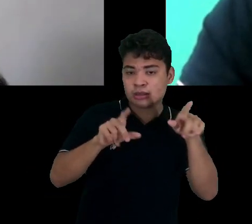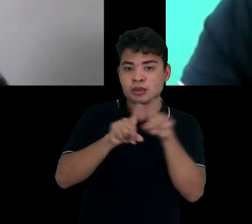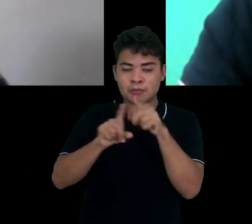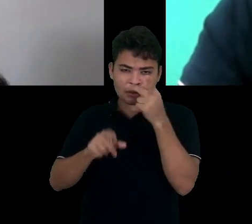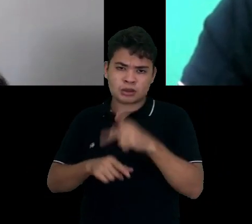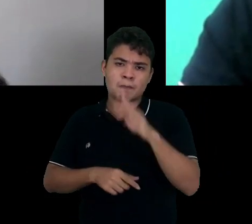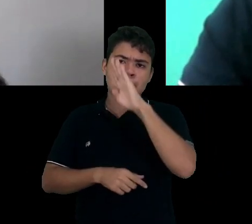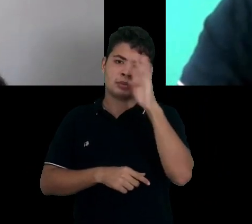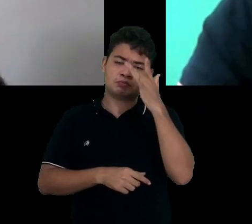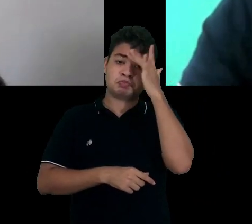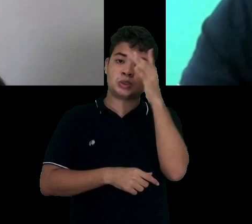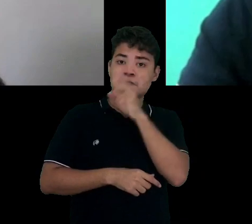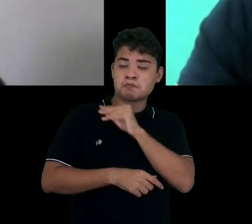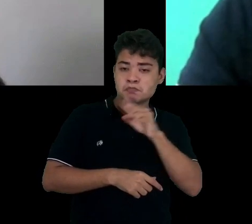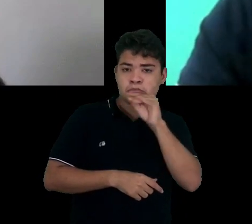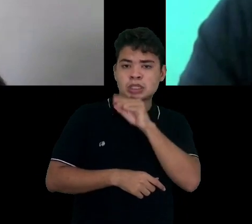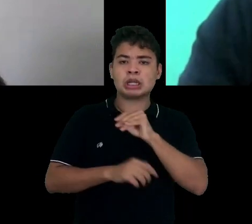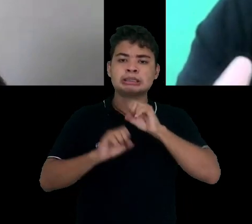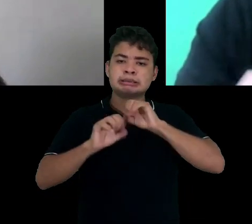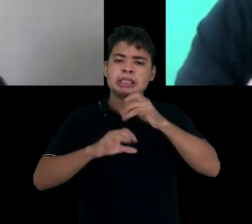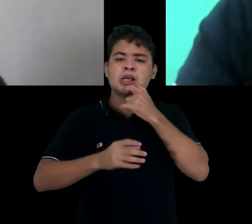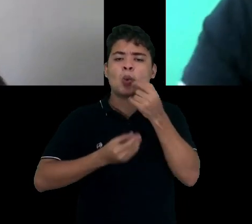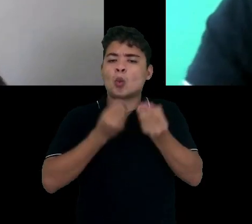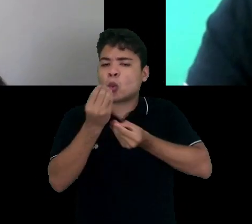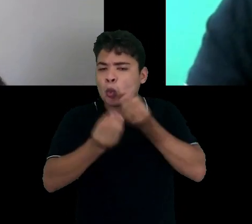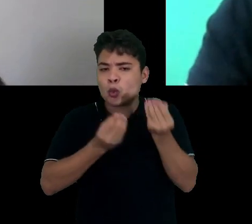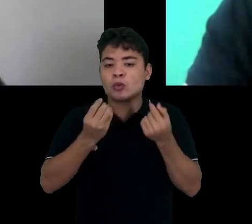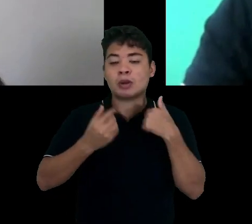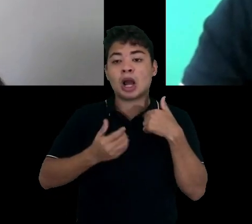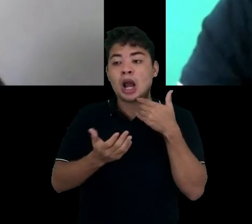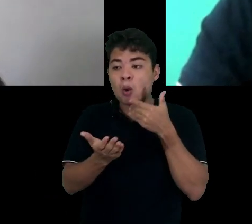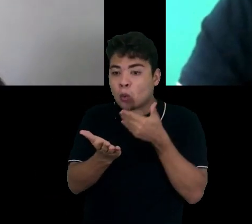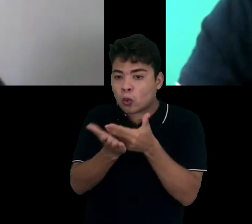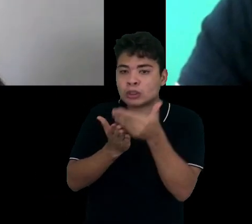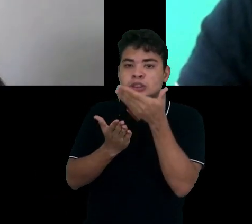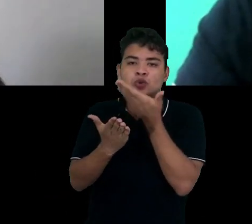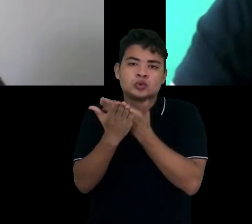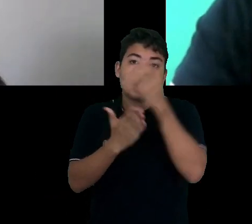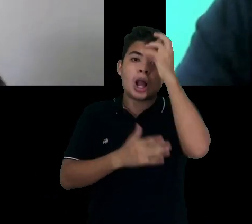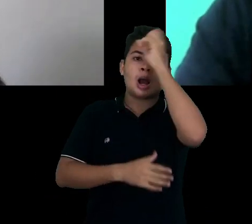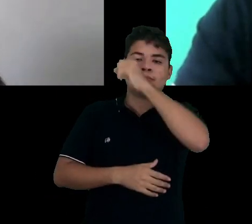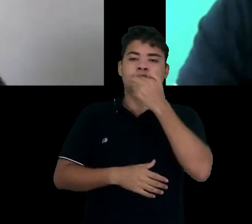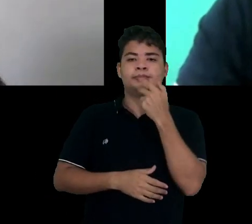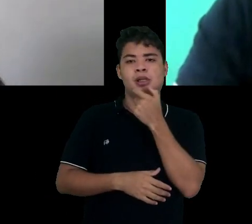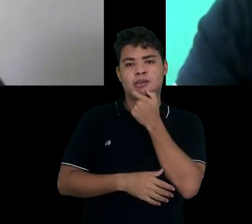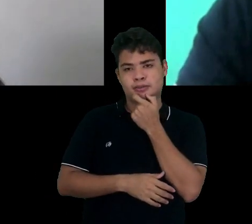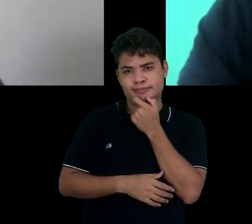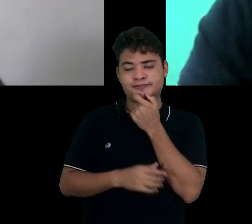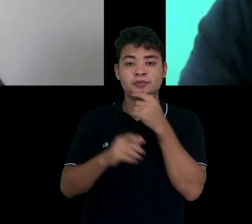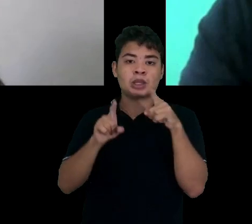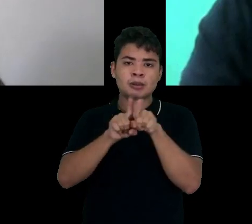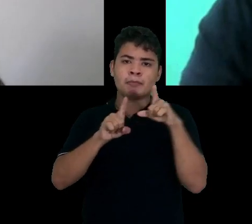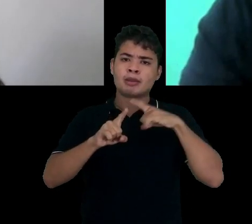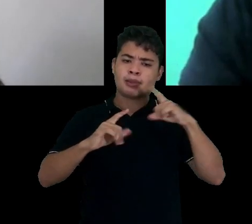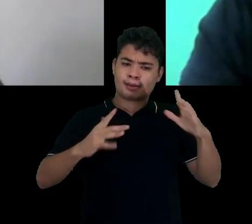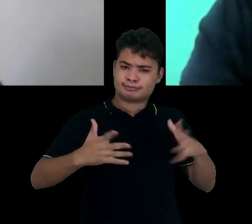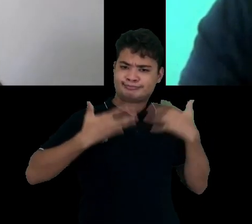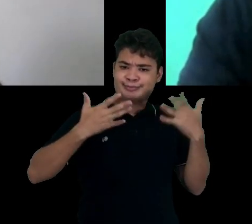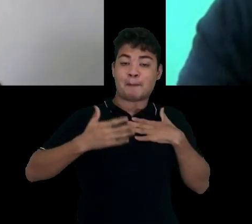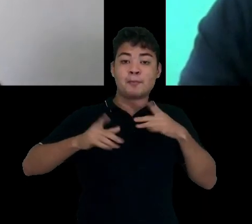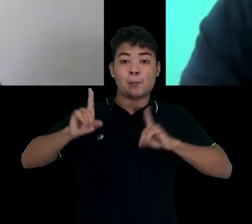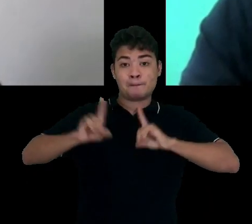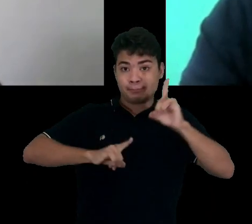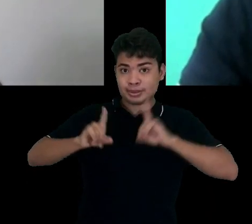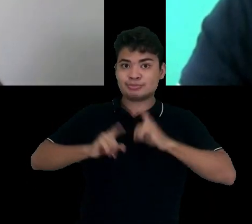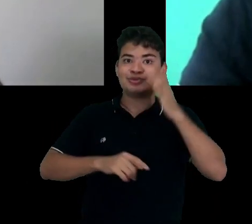também ensinando inglês, e foi assim a forma que eu comecei a aprender o idioma. Também tive muito incentivo